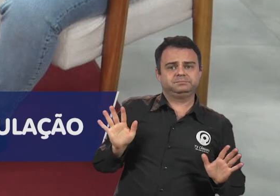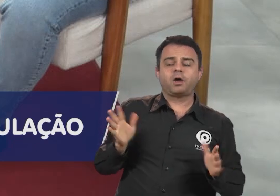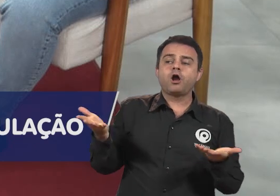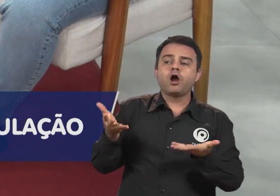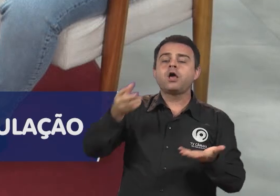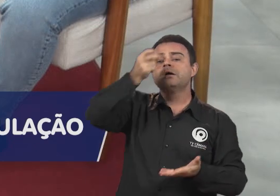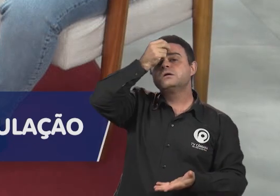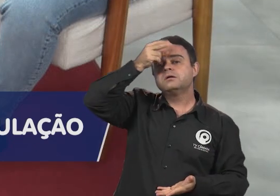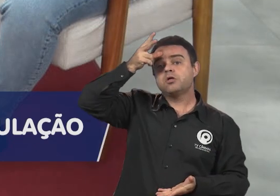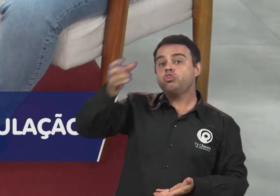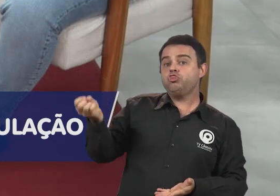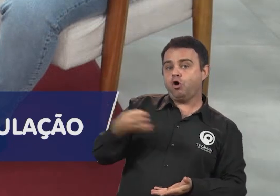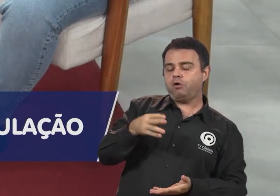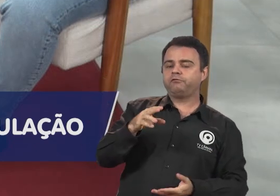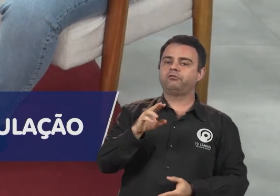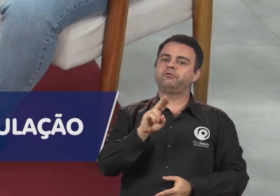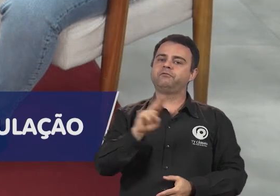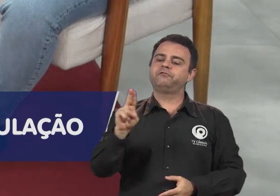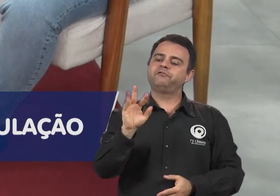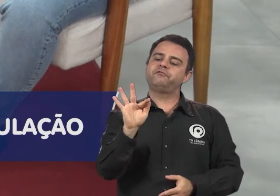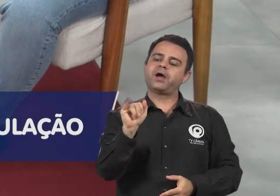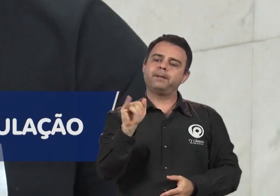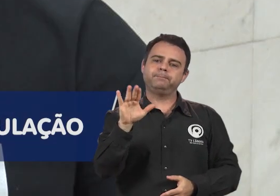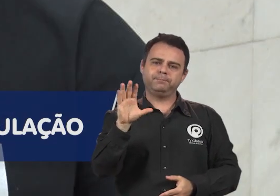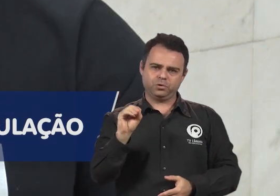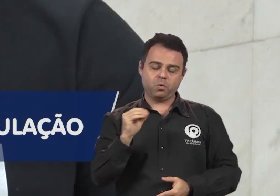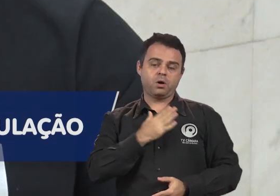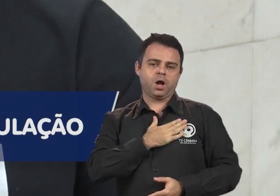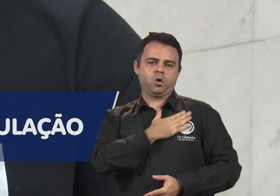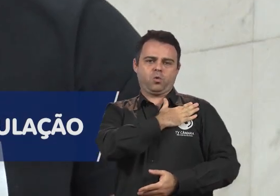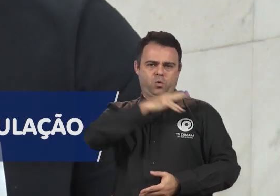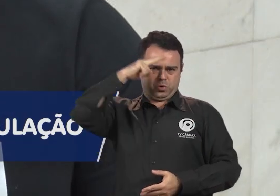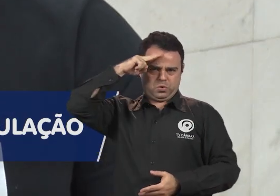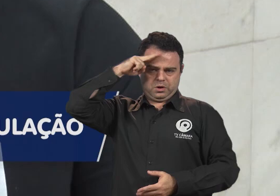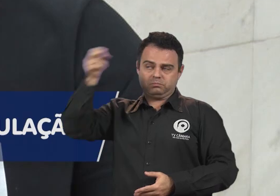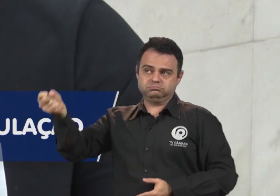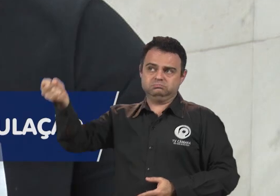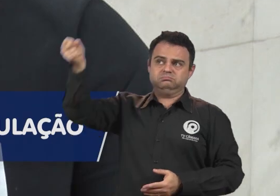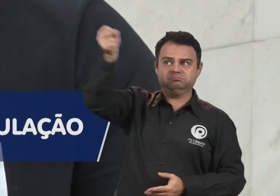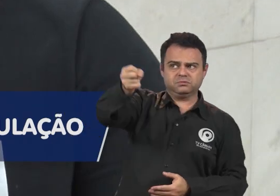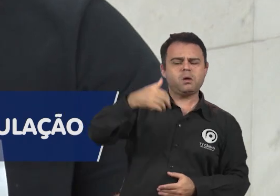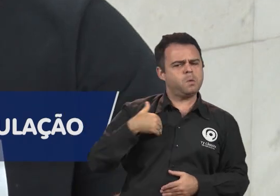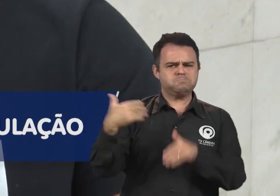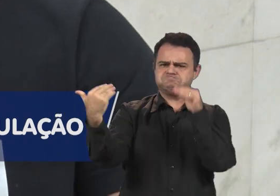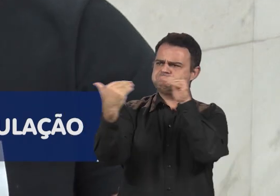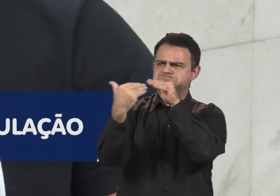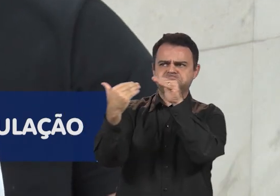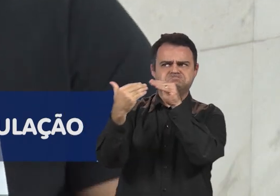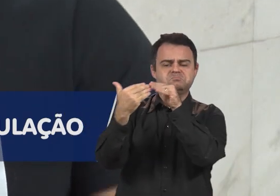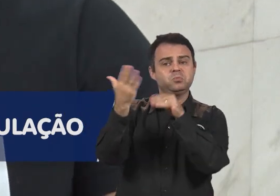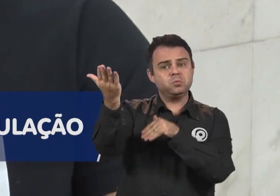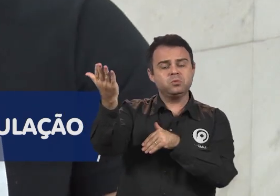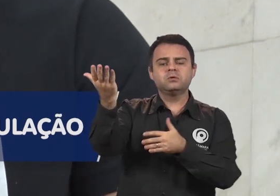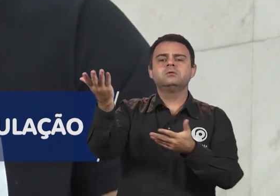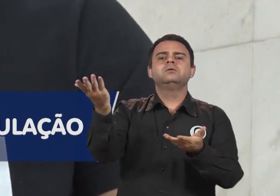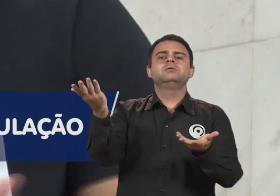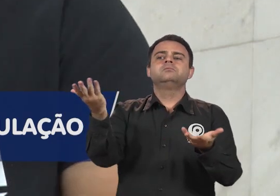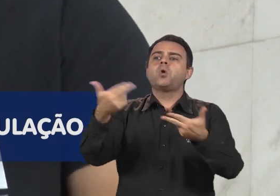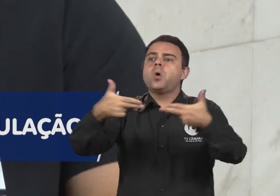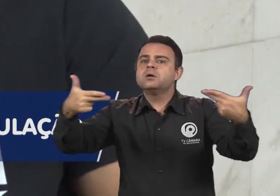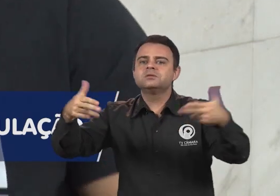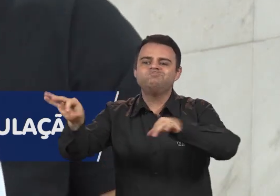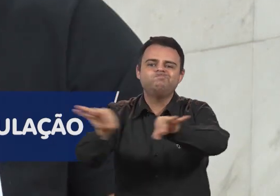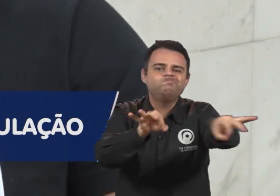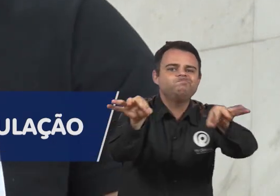Coronel Fábio Cândido, e esse governo, ele pega algumas coisas ali que ele precisa mexer e